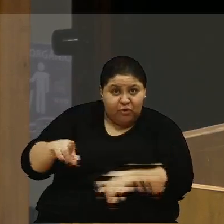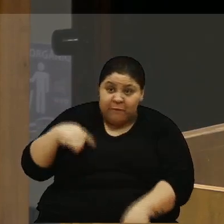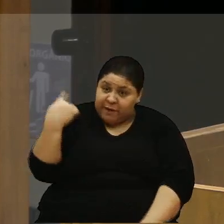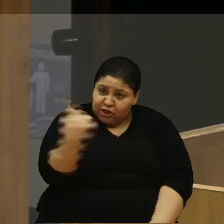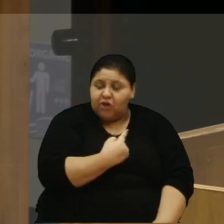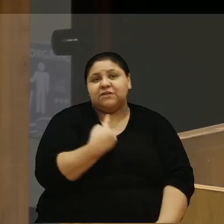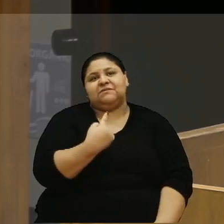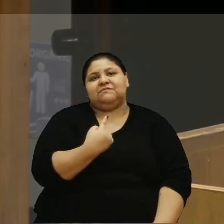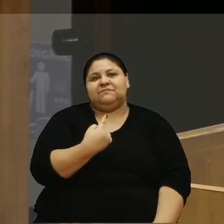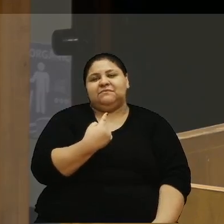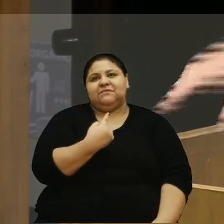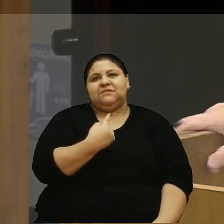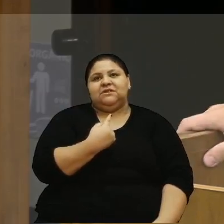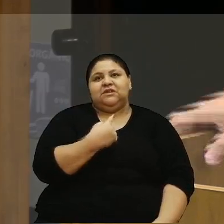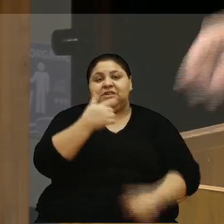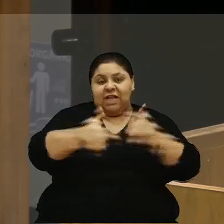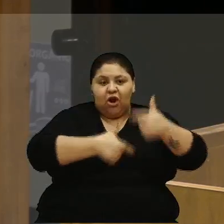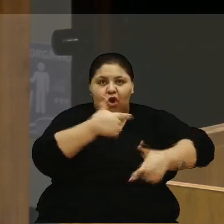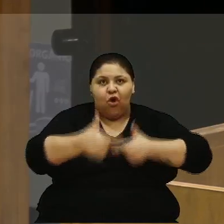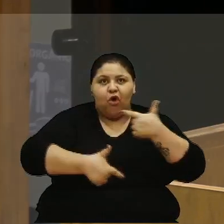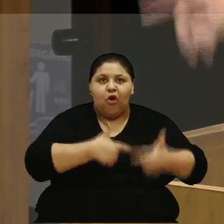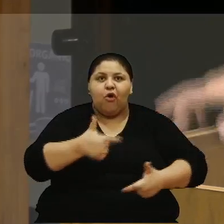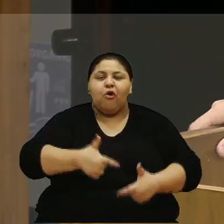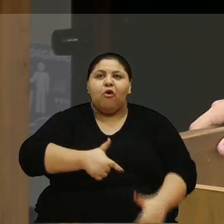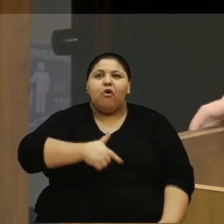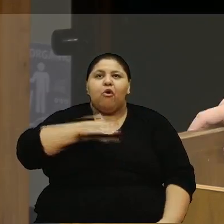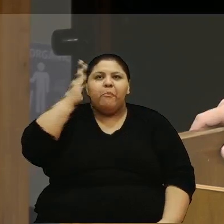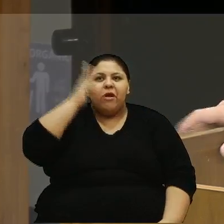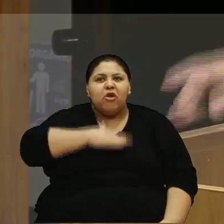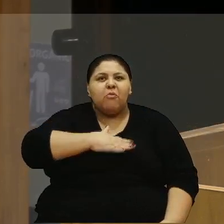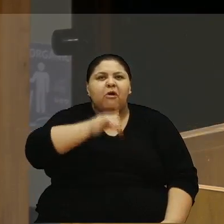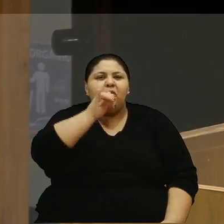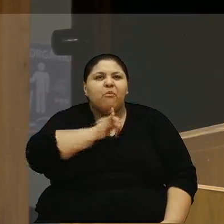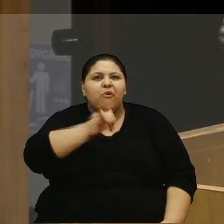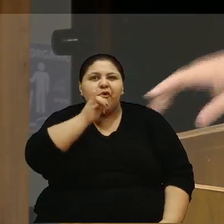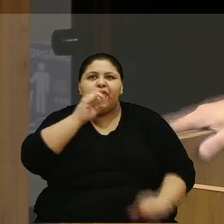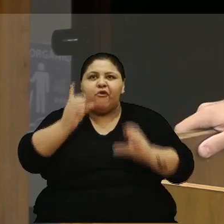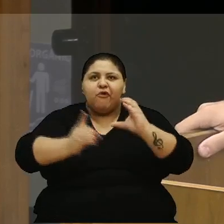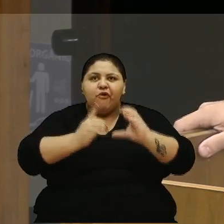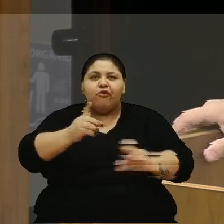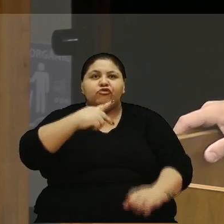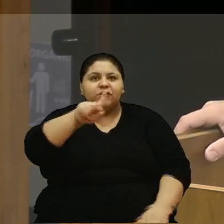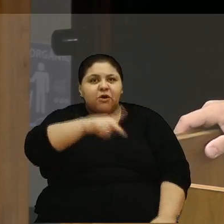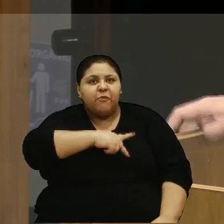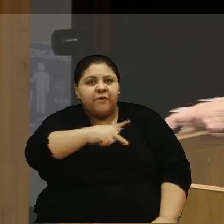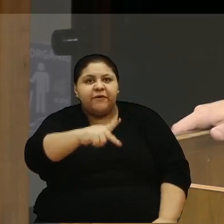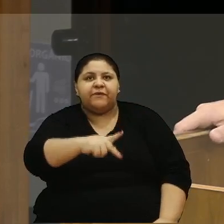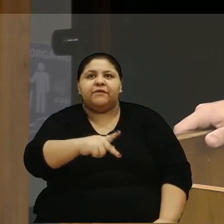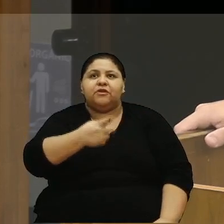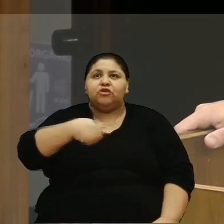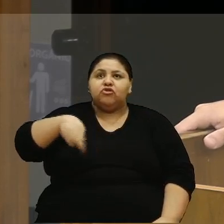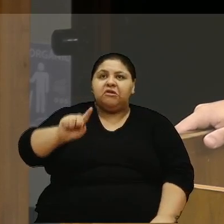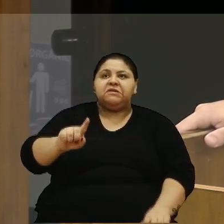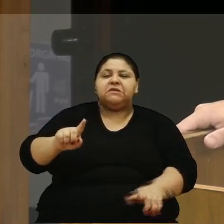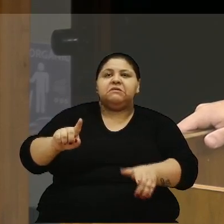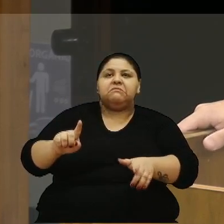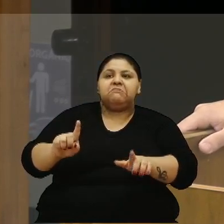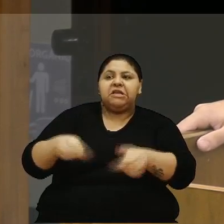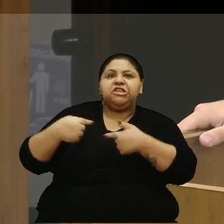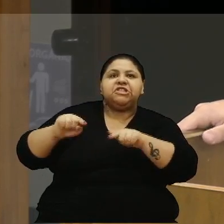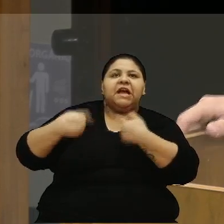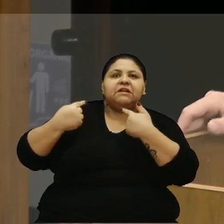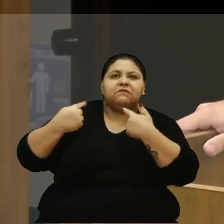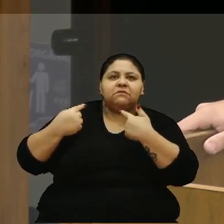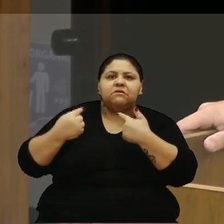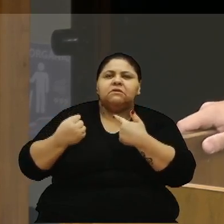nós. Saímos na rua trabalhando pelo mau exemplo da Câmara dos Deputados e do seu presidente. Somos criminalizados. Então, bom,